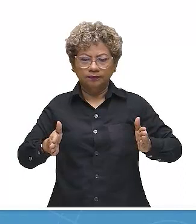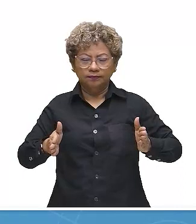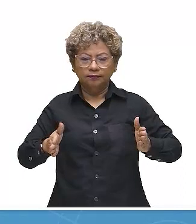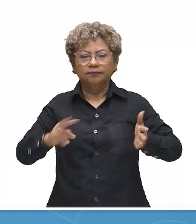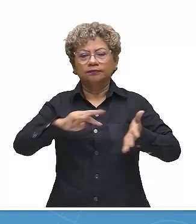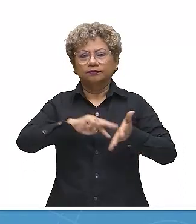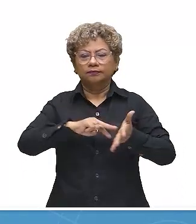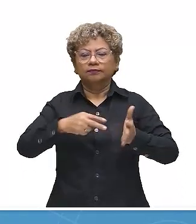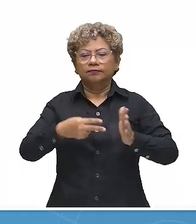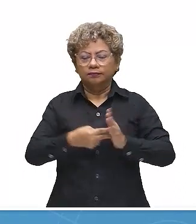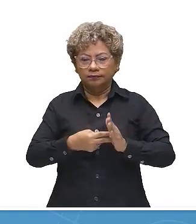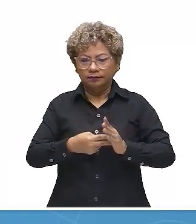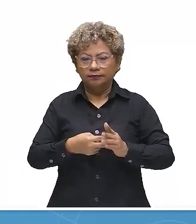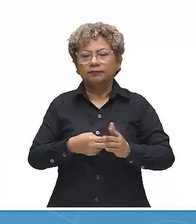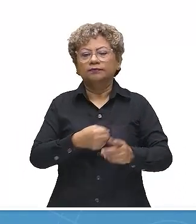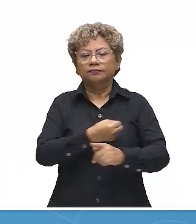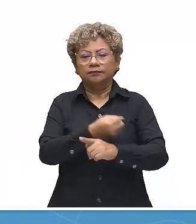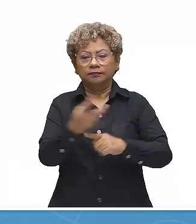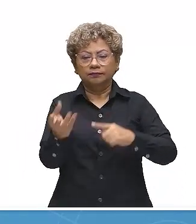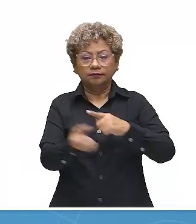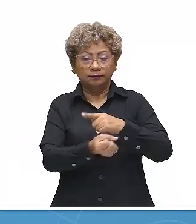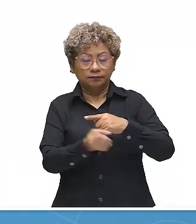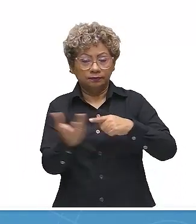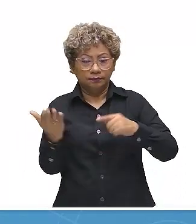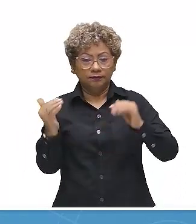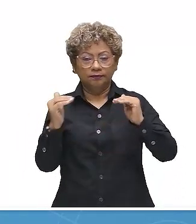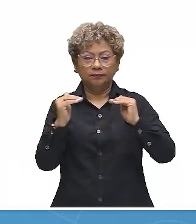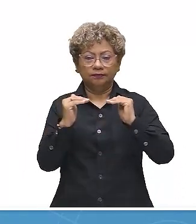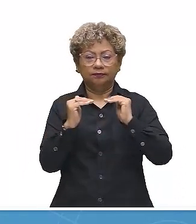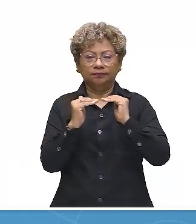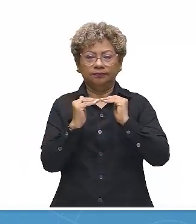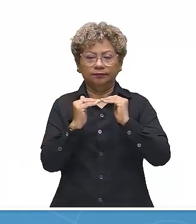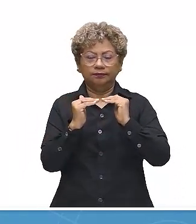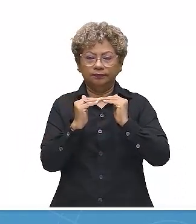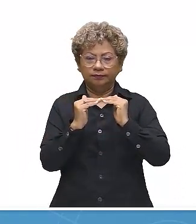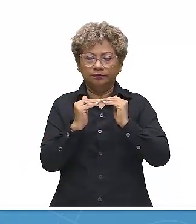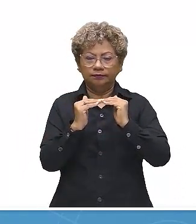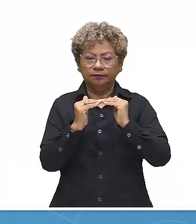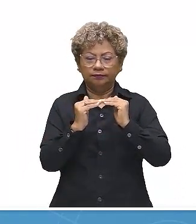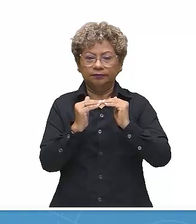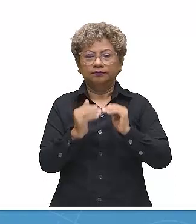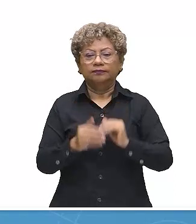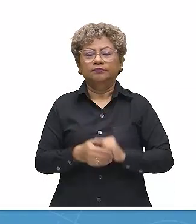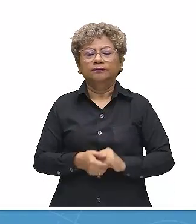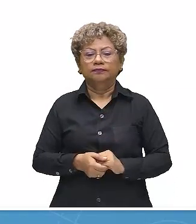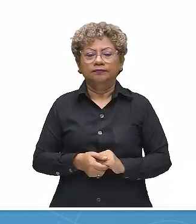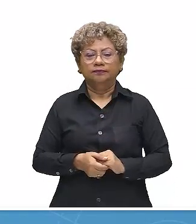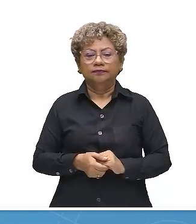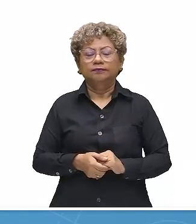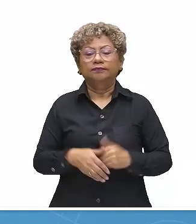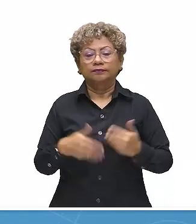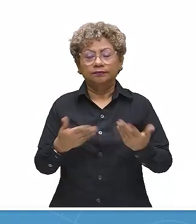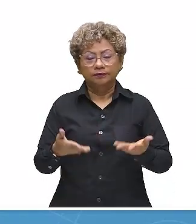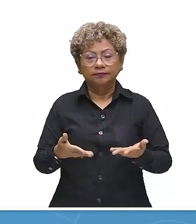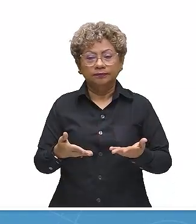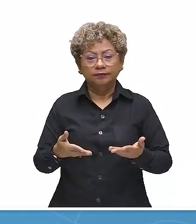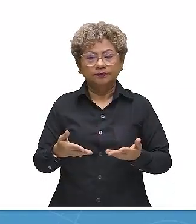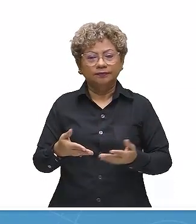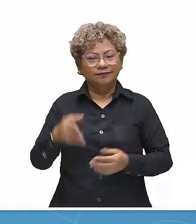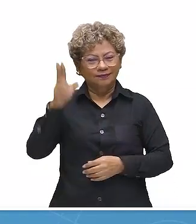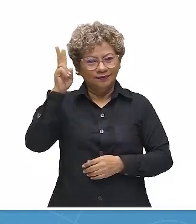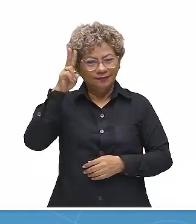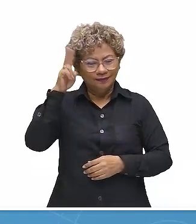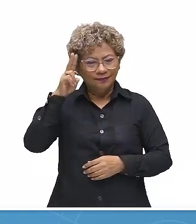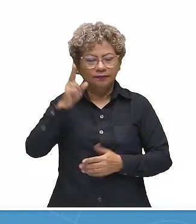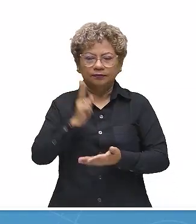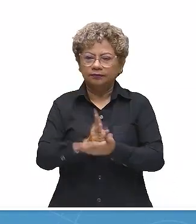frações equivalentes, ok? Então, frações equivalentes representam a mesma quantidade, mas